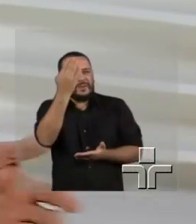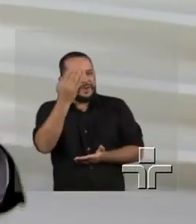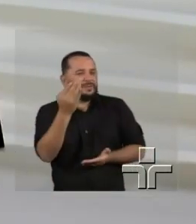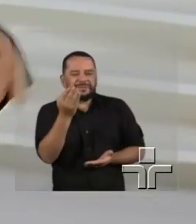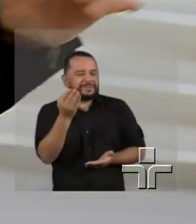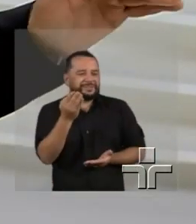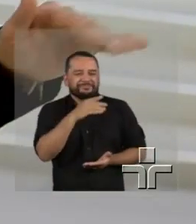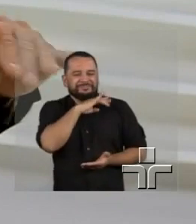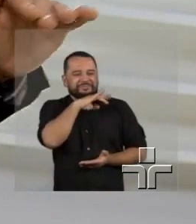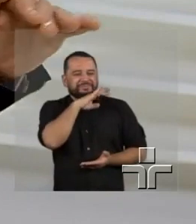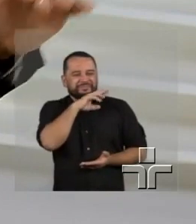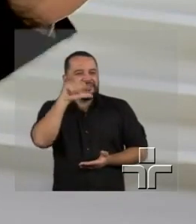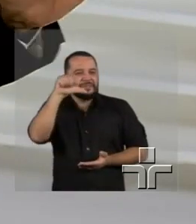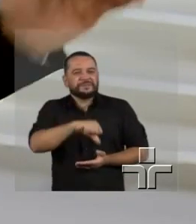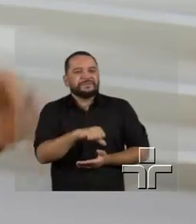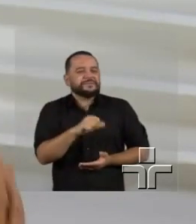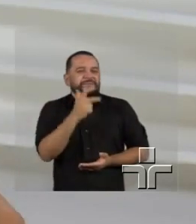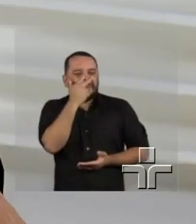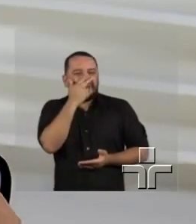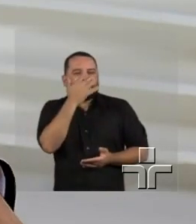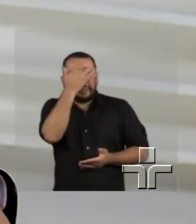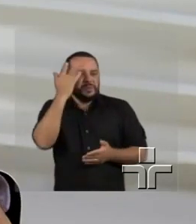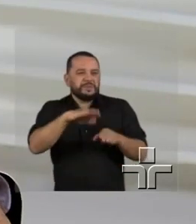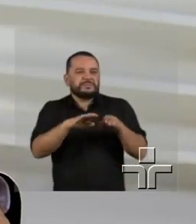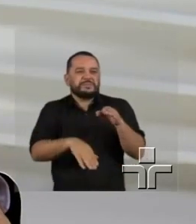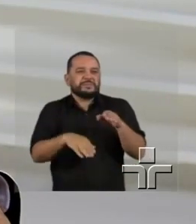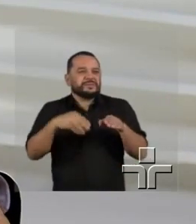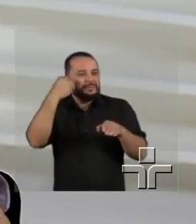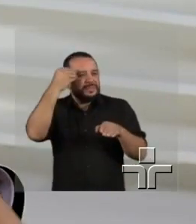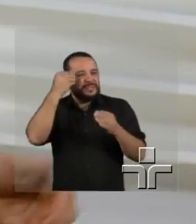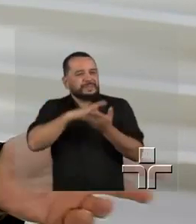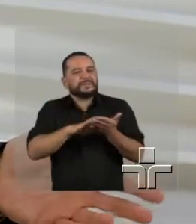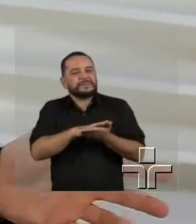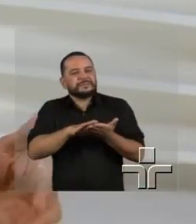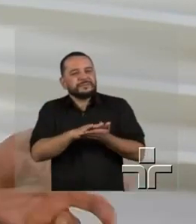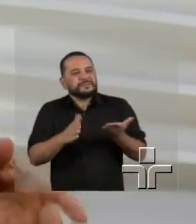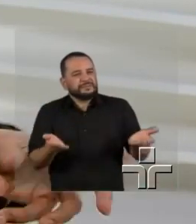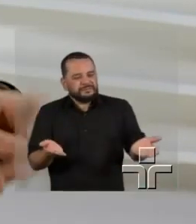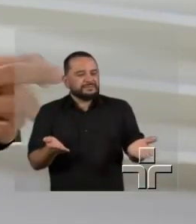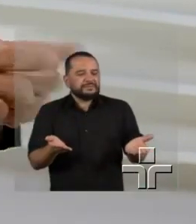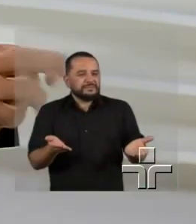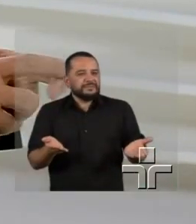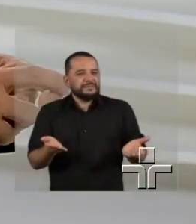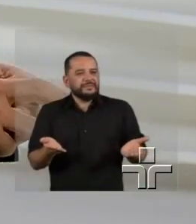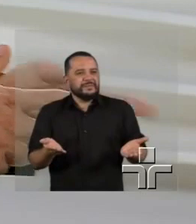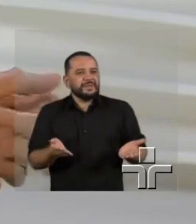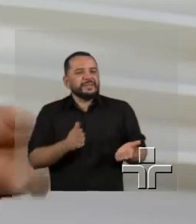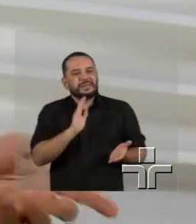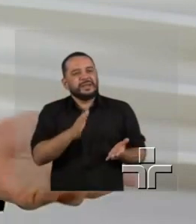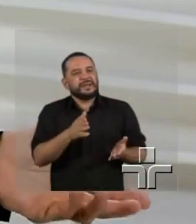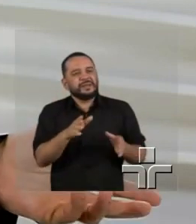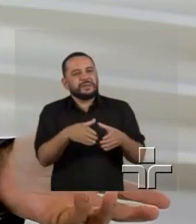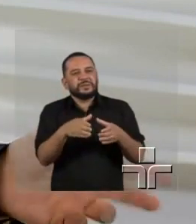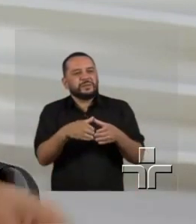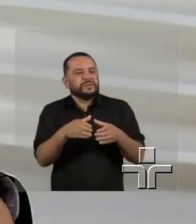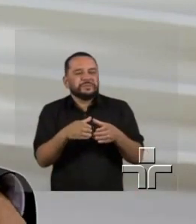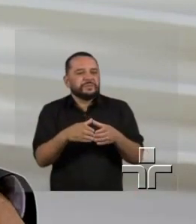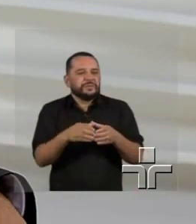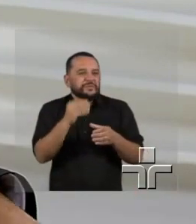estimular ou nem tolerar muito o acirramento de